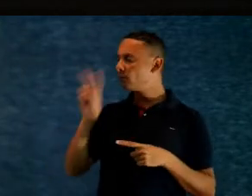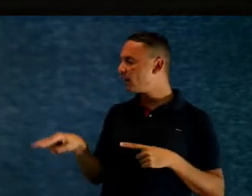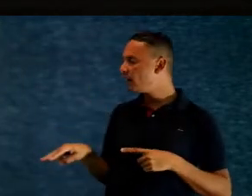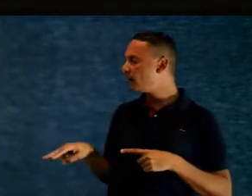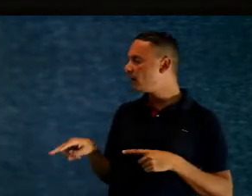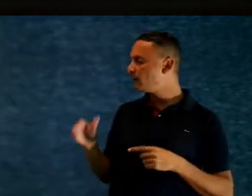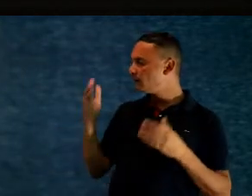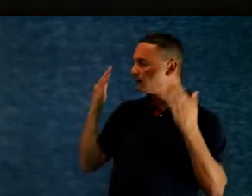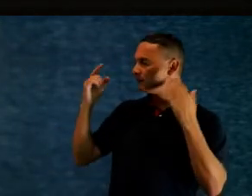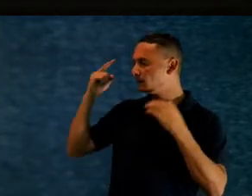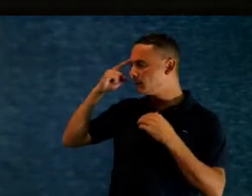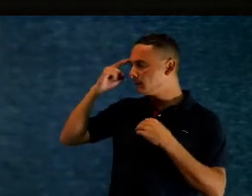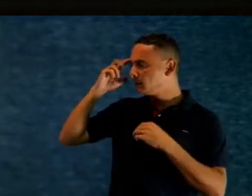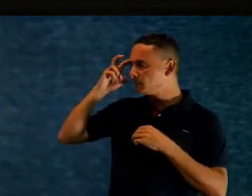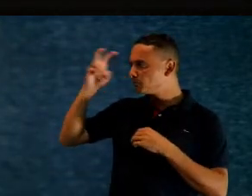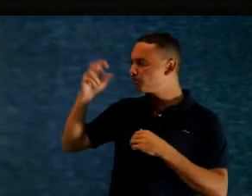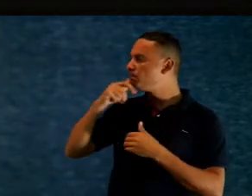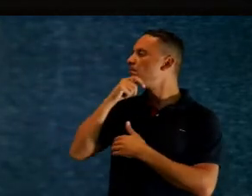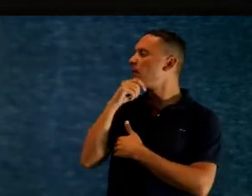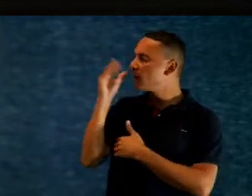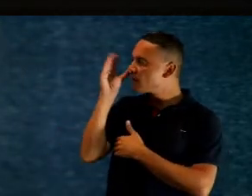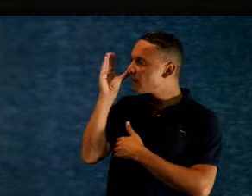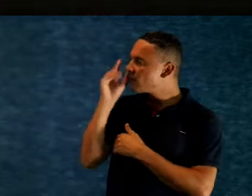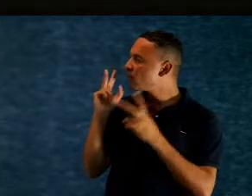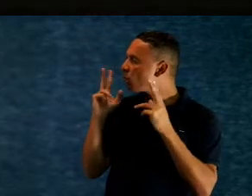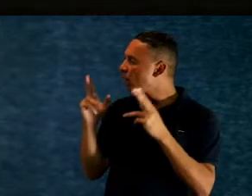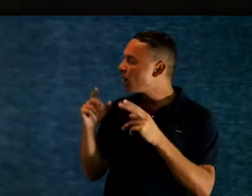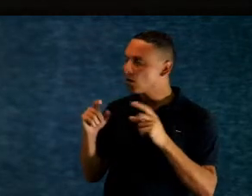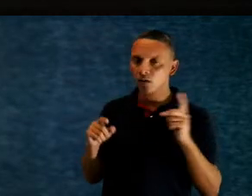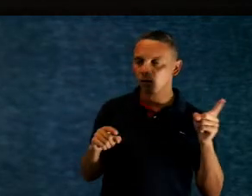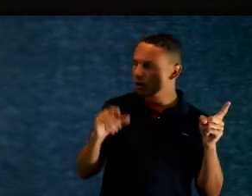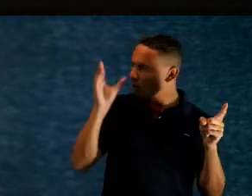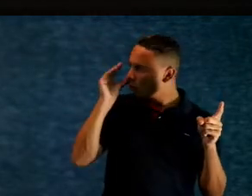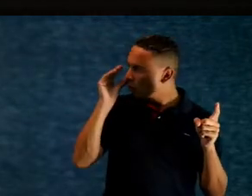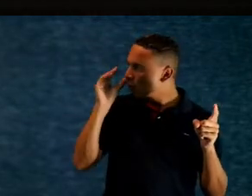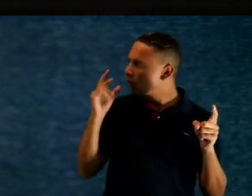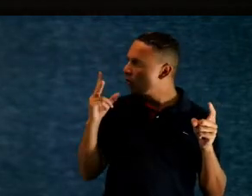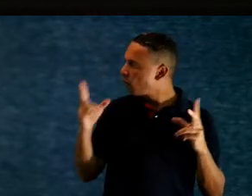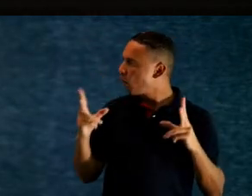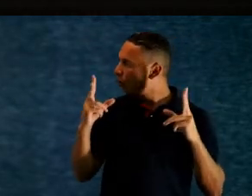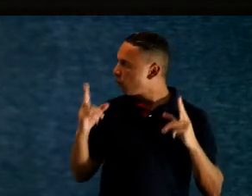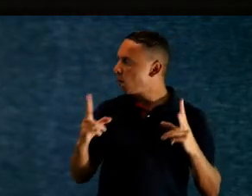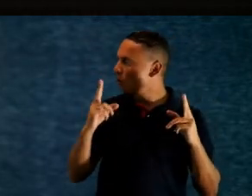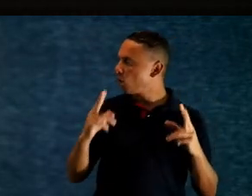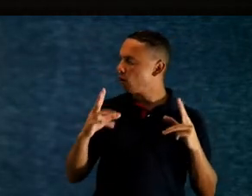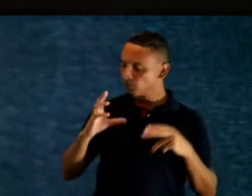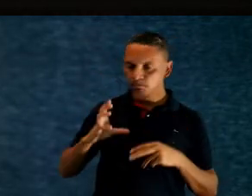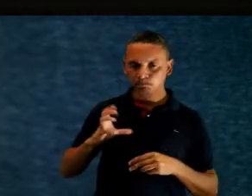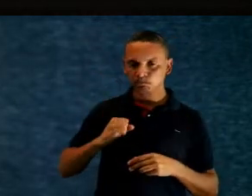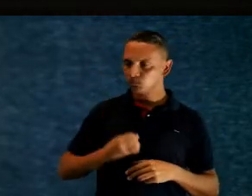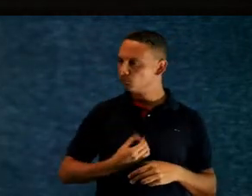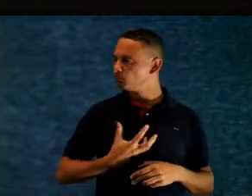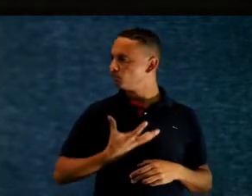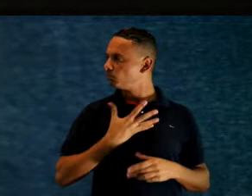Então, eu sinto que Maria Julieta e Drummond, além de mãe, de filha e pai, eles eram